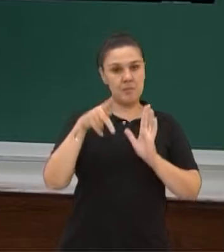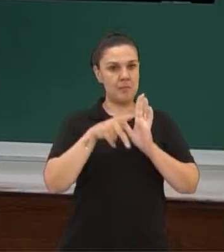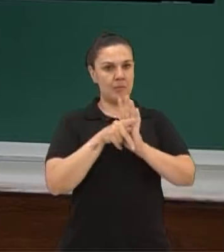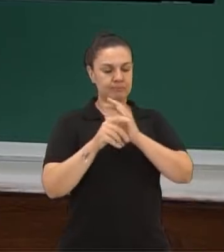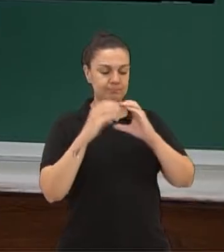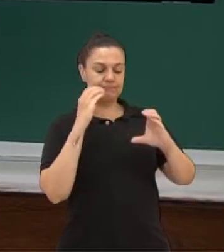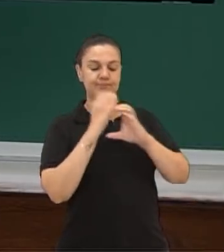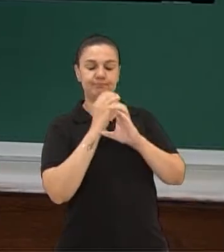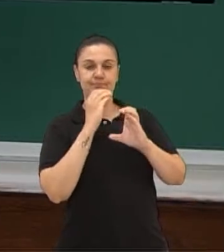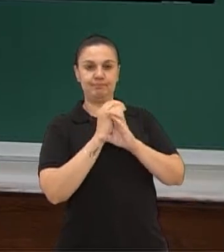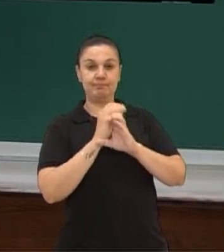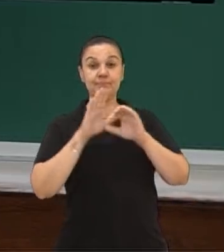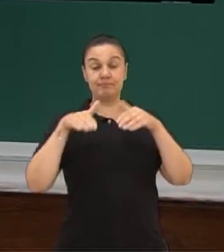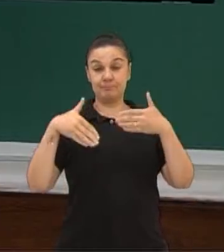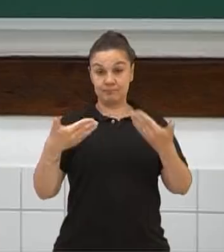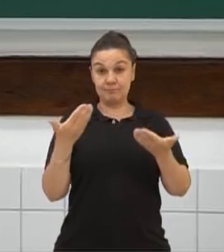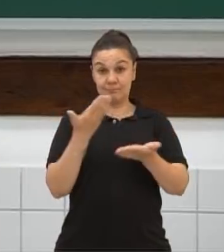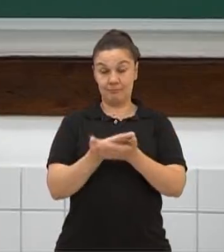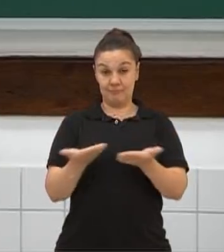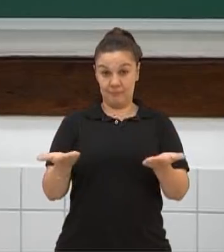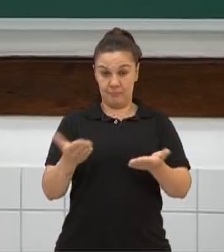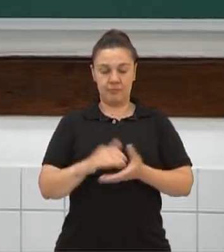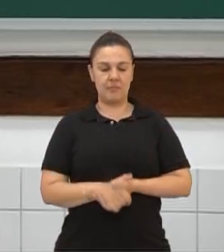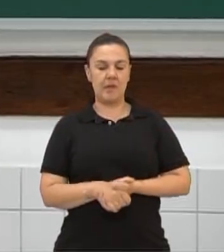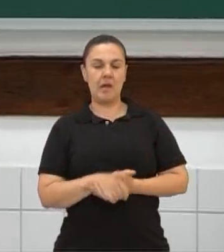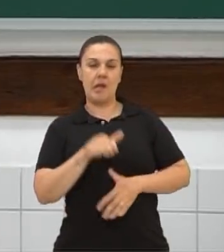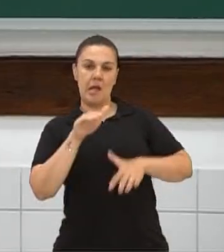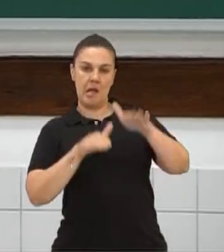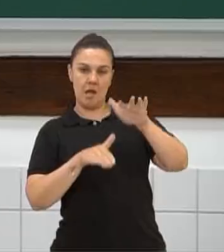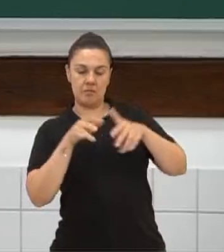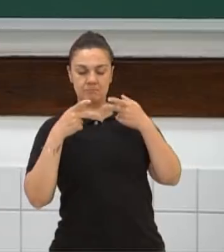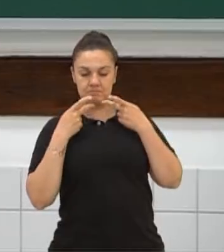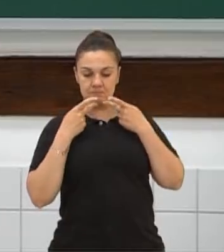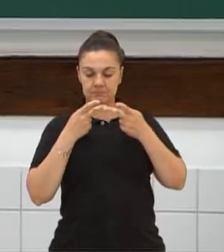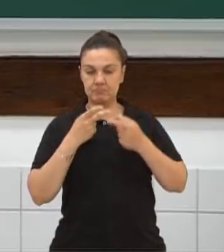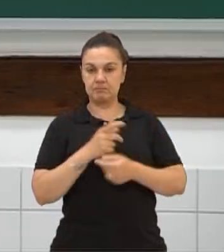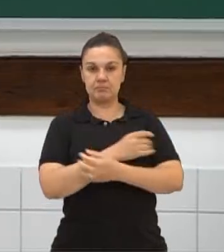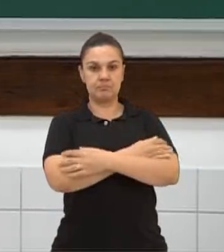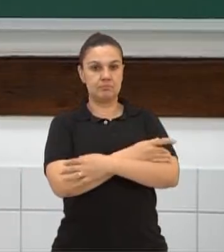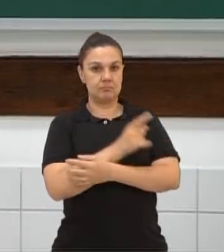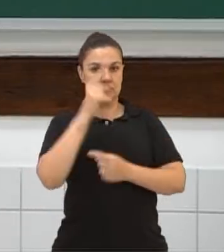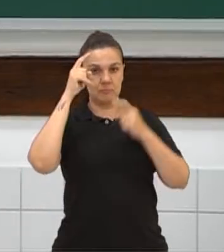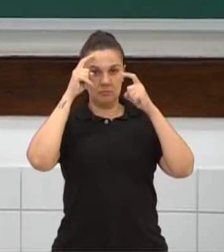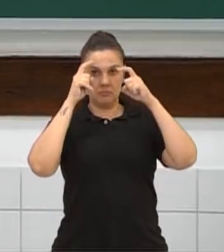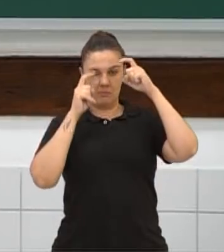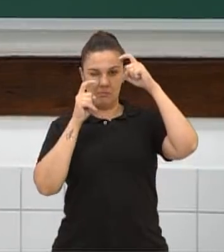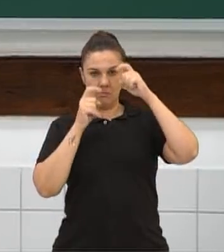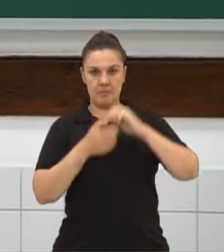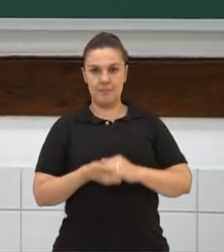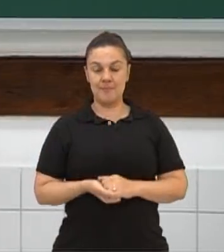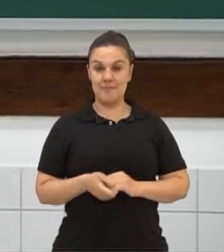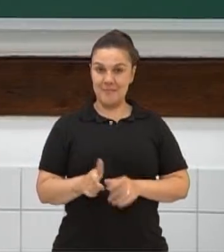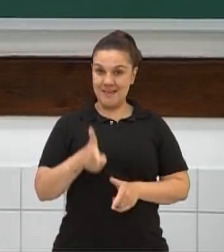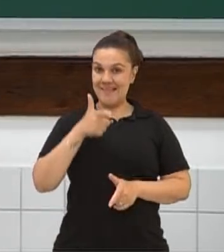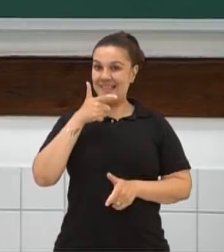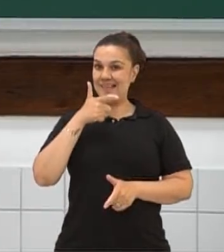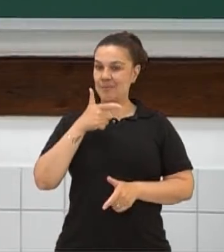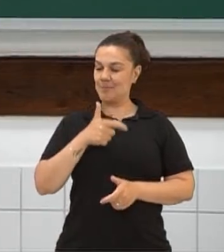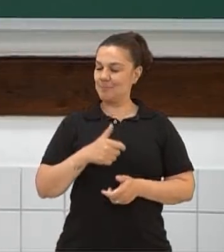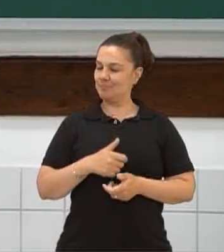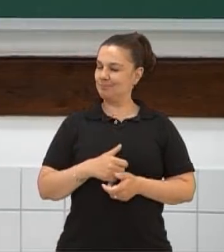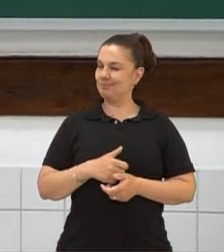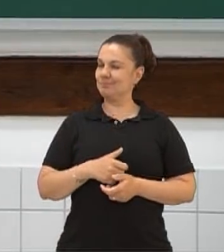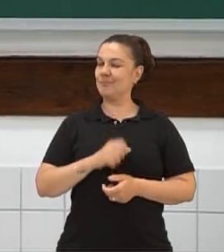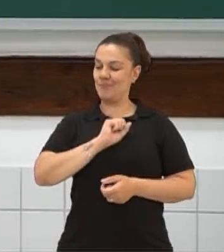gente se comunicar, inclusive até hoje. Então, muitas vezes a gente pode dizer algo, mas ter uma expressão totalmente o oposto. A gente pode